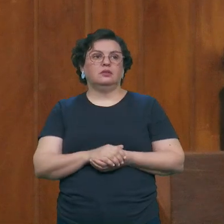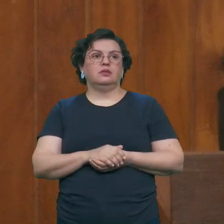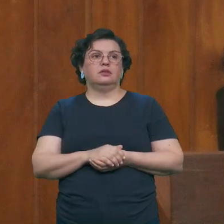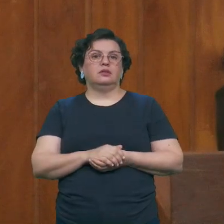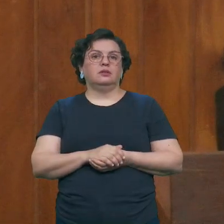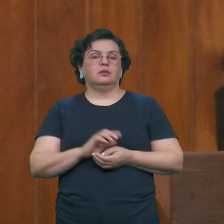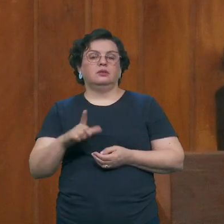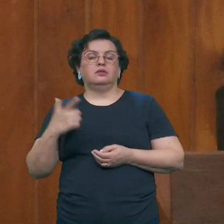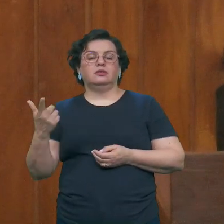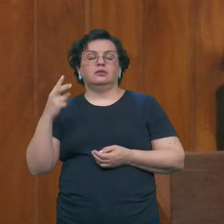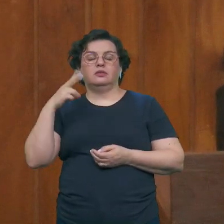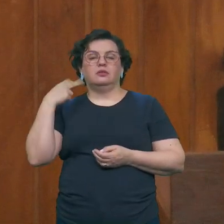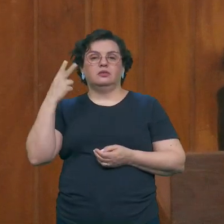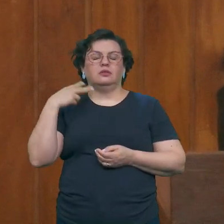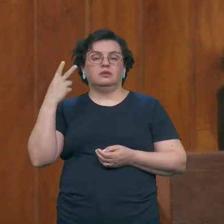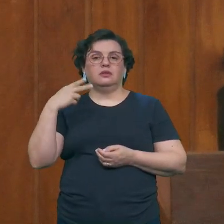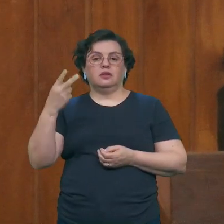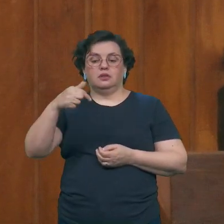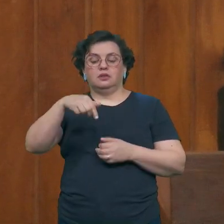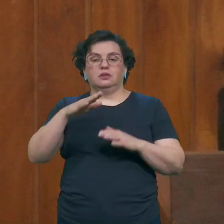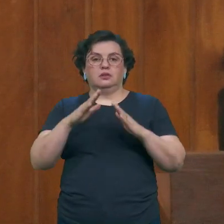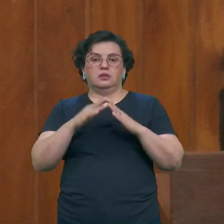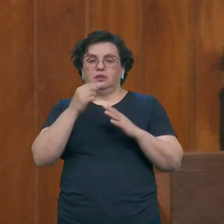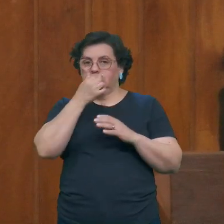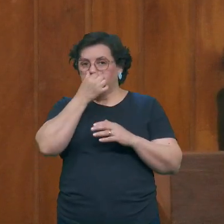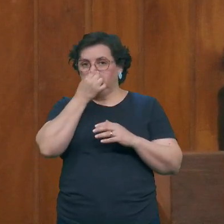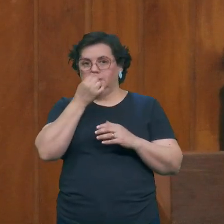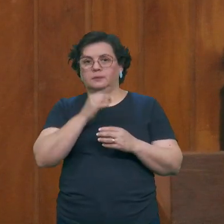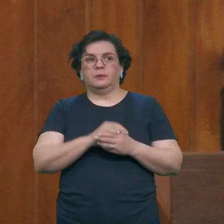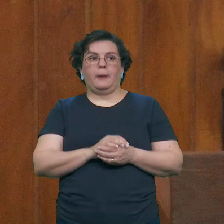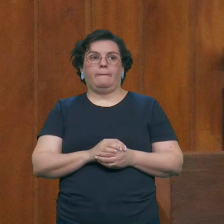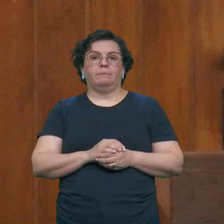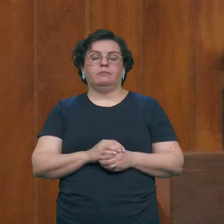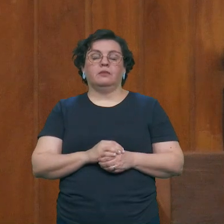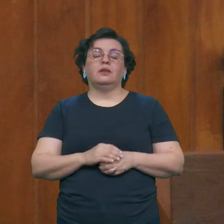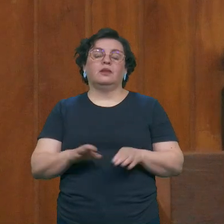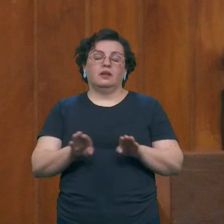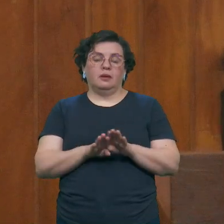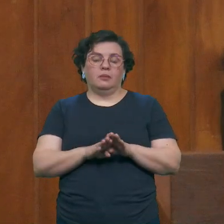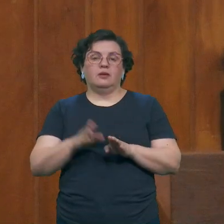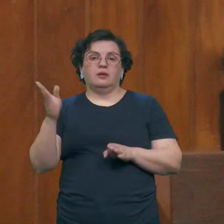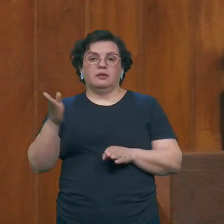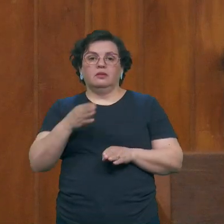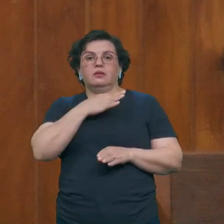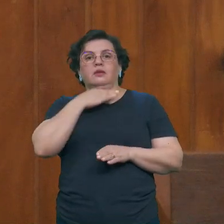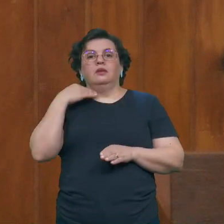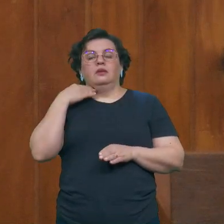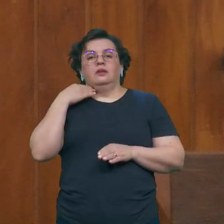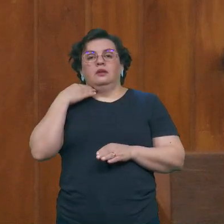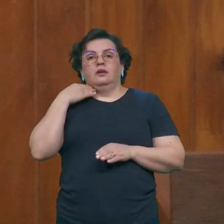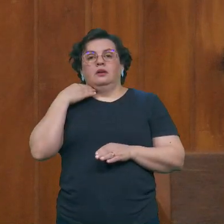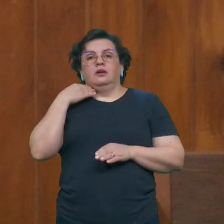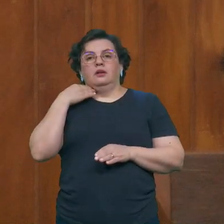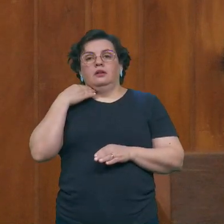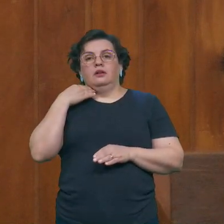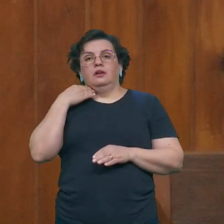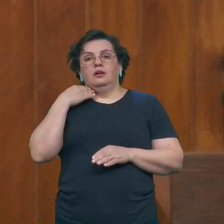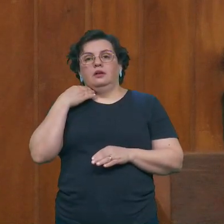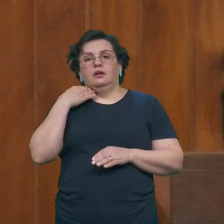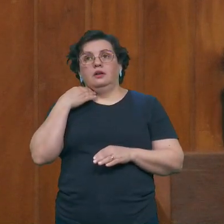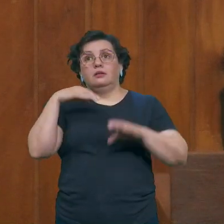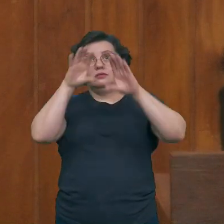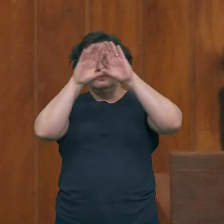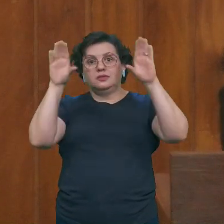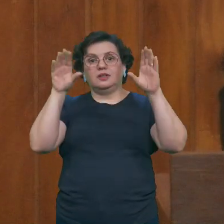dos demais vereadores dessa casa e aquelas que já não estiverem aqui e que já partiram, estão no